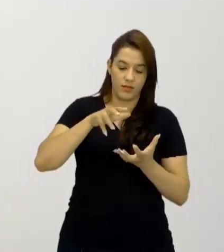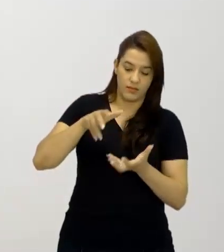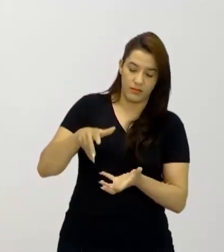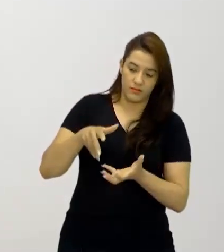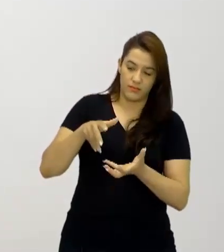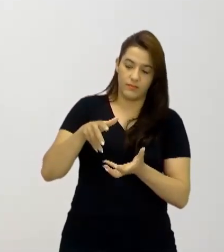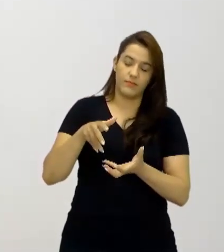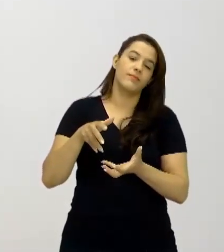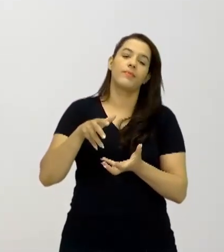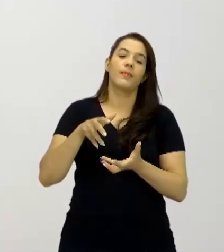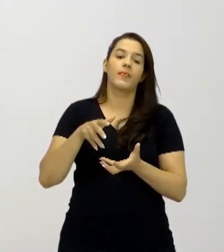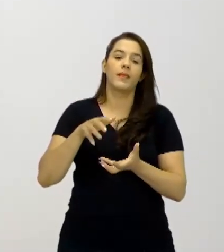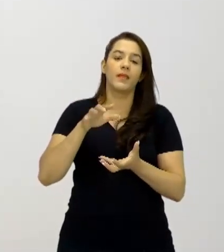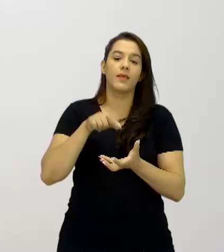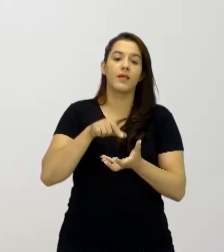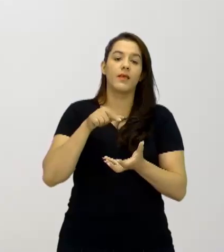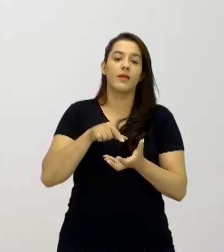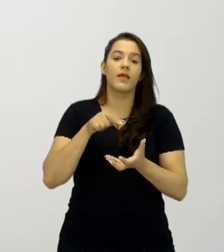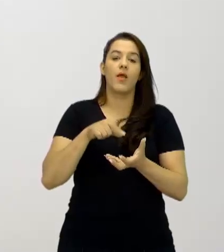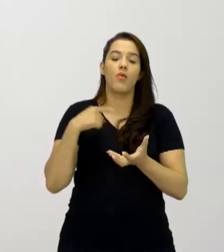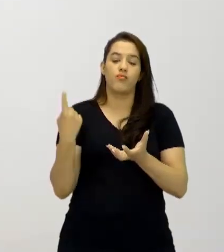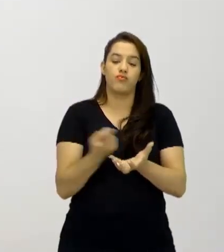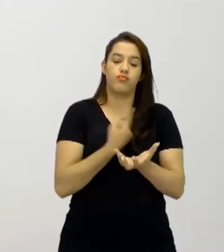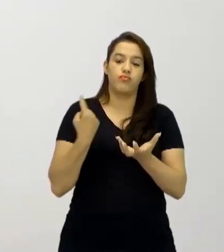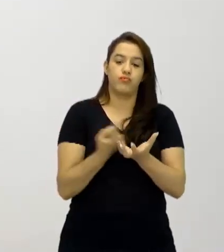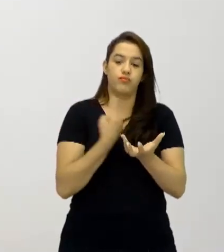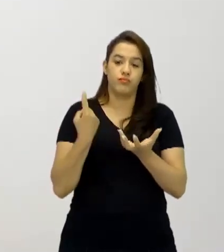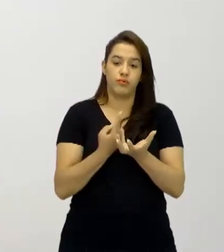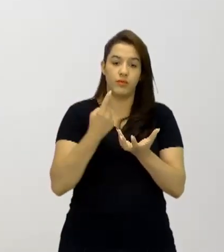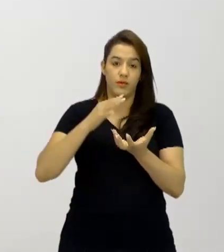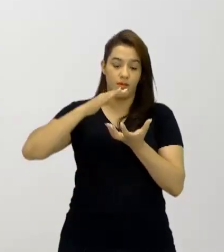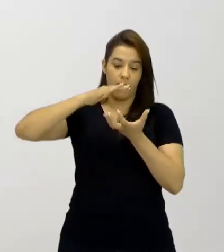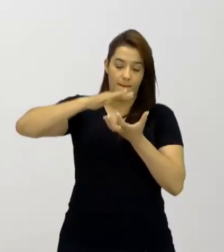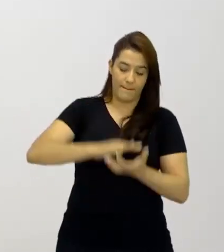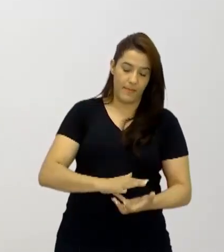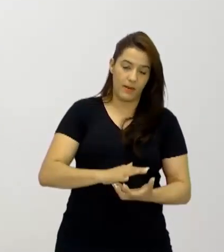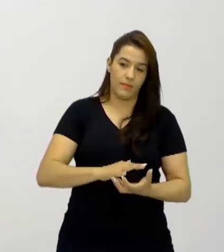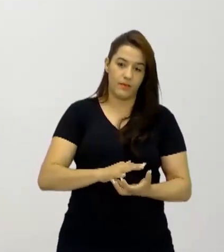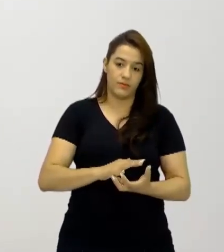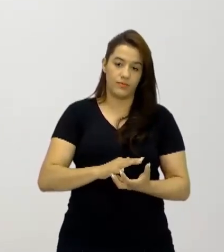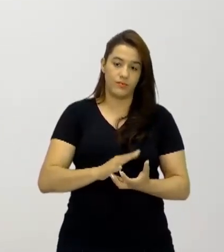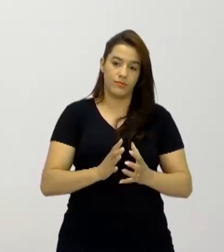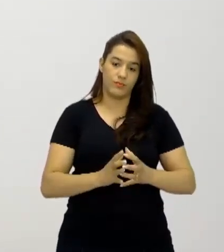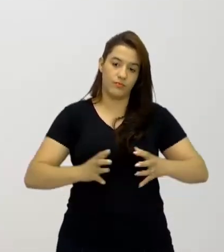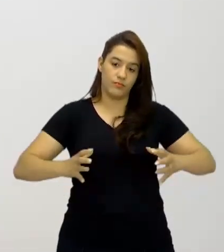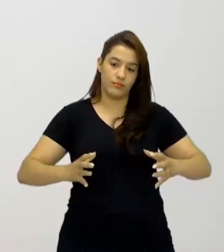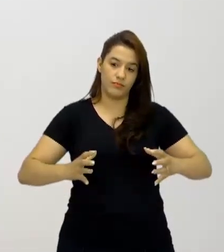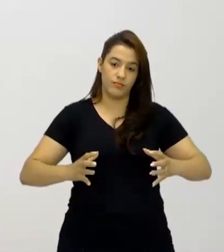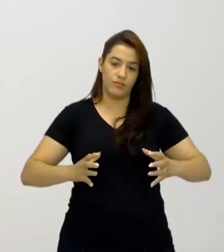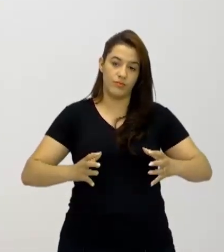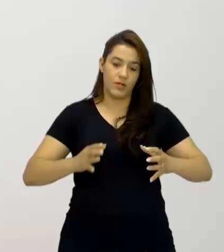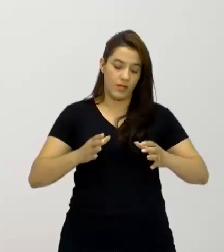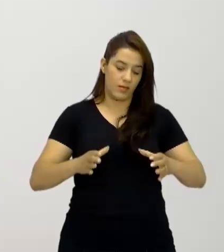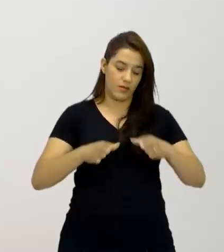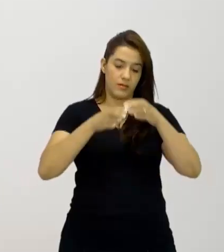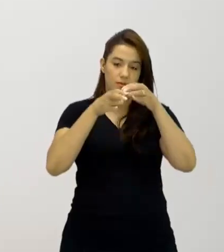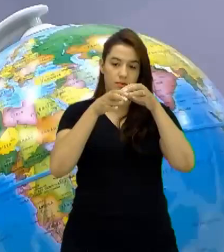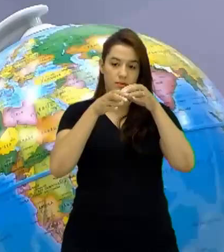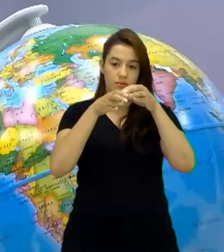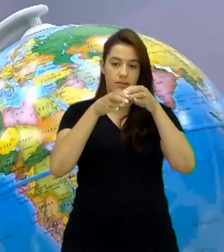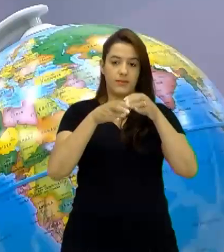referencial, uma força centrífuga, vai jogar a massa maior para o lado, olha só.